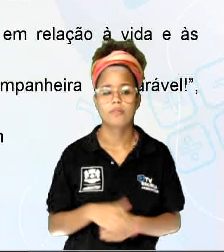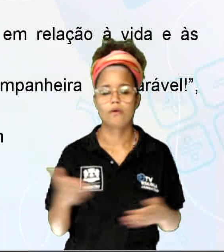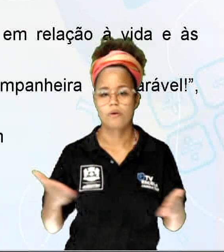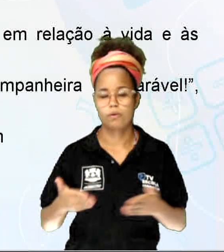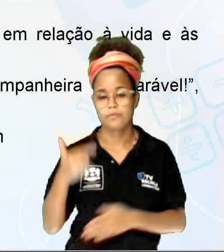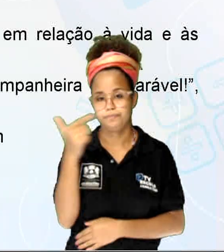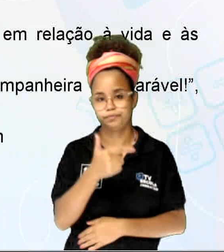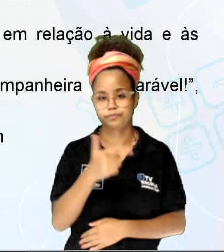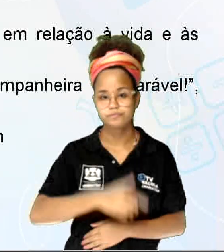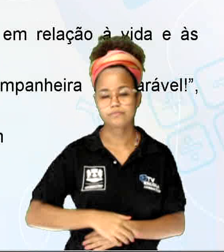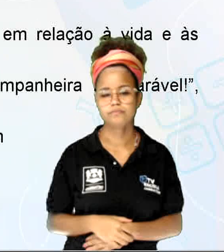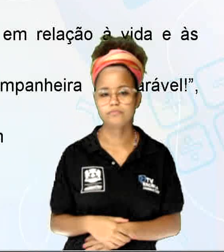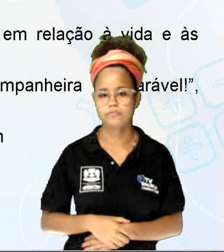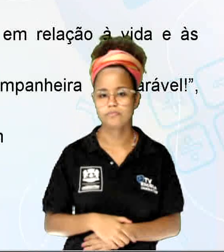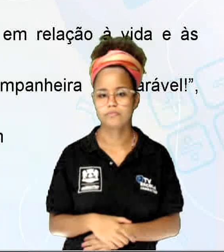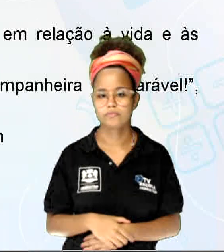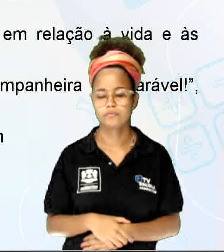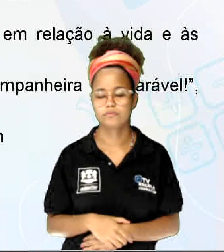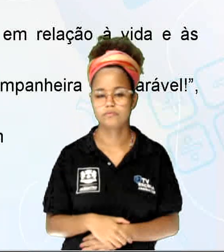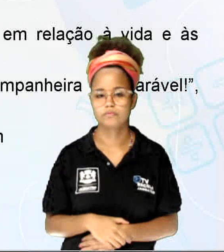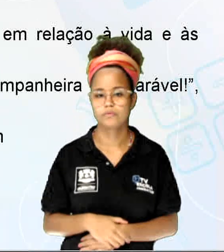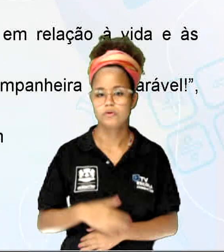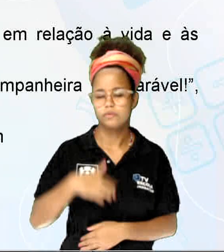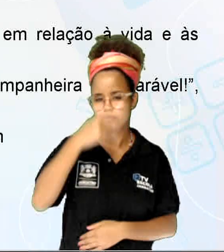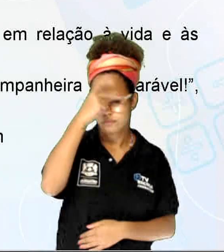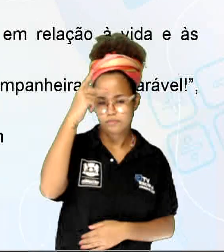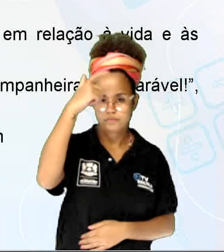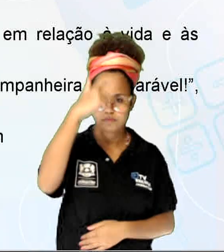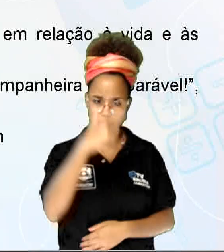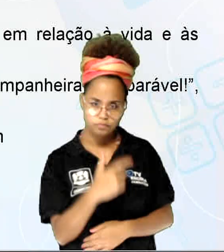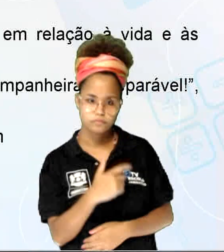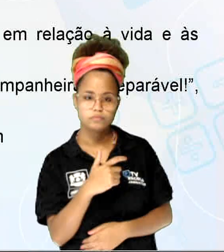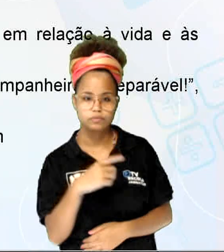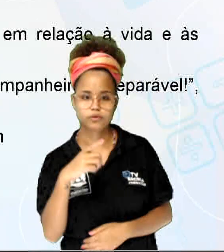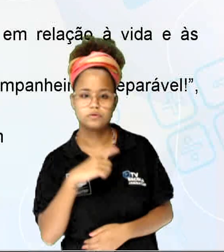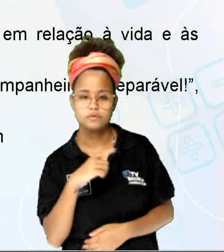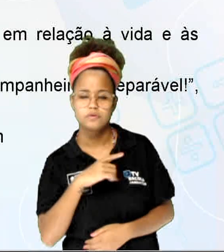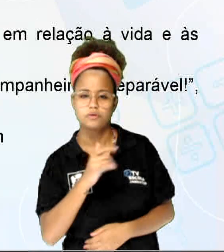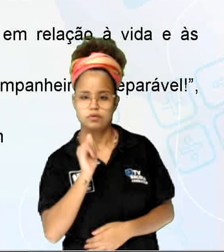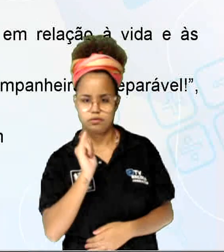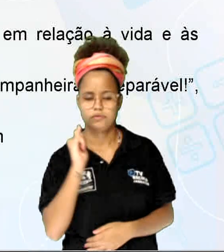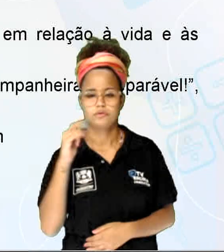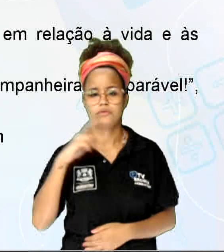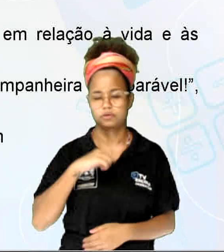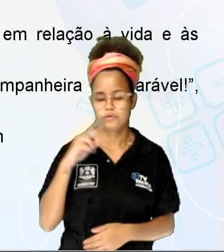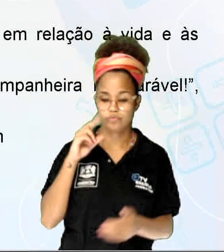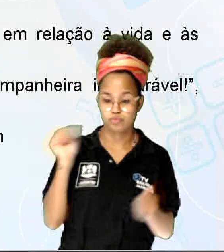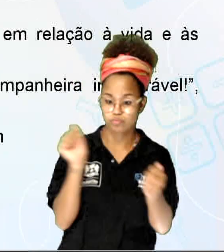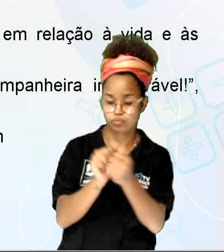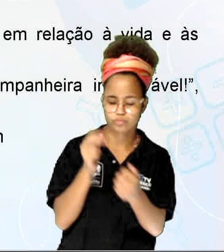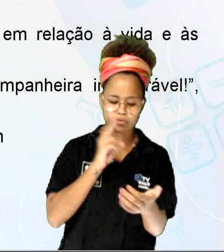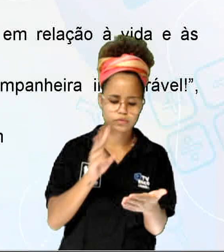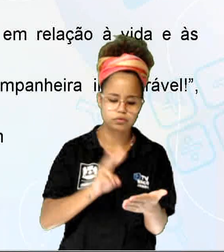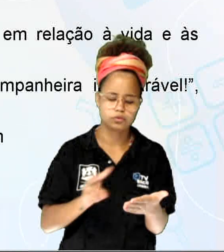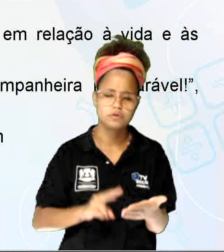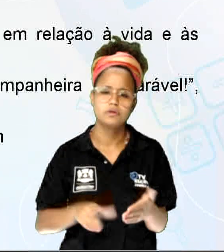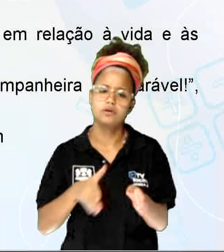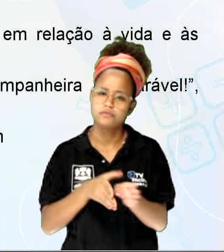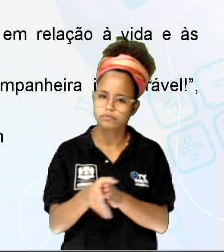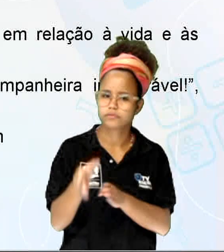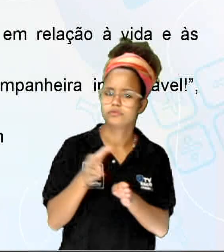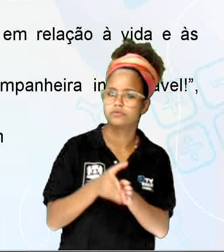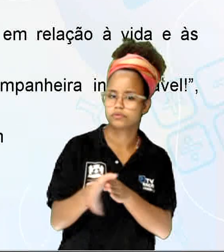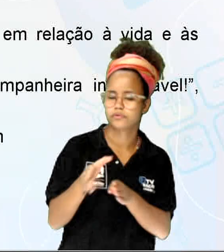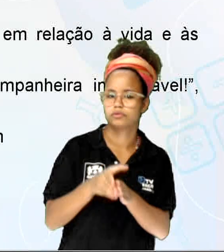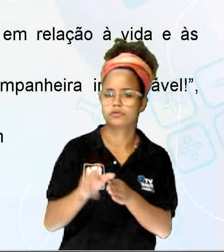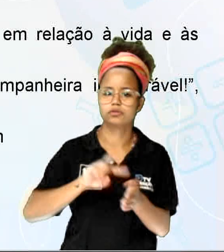item 2? O item 2 diz assim: o eu lírico, na interlocução que estabelece com o leitor, dá-lhe conselhos que visam lhe